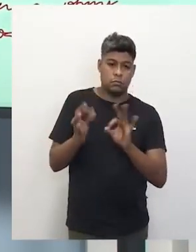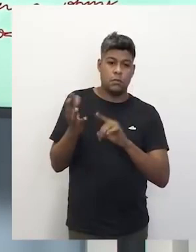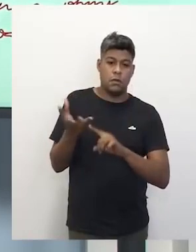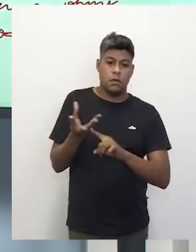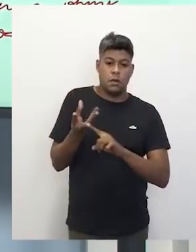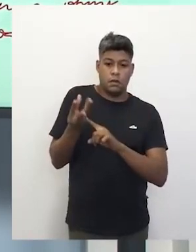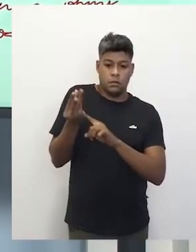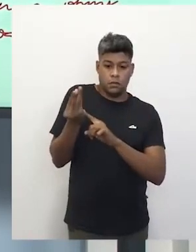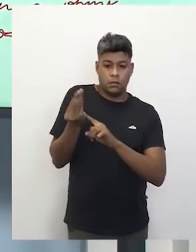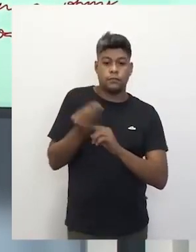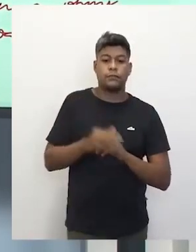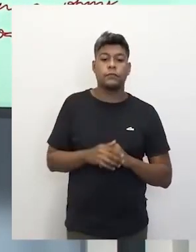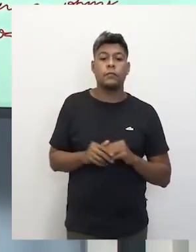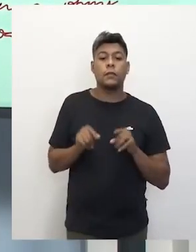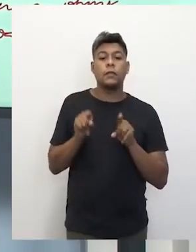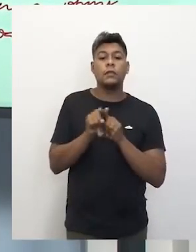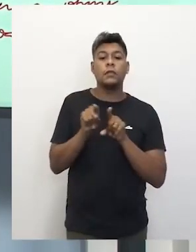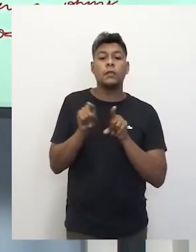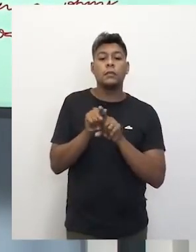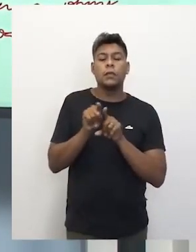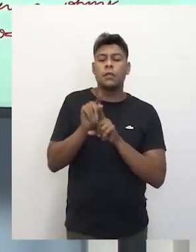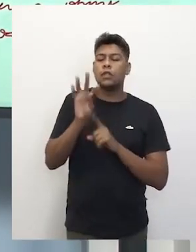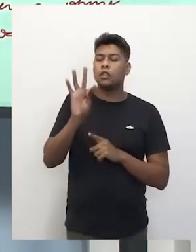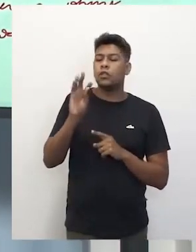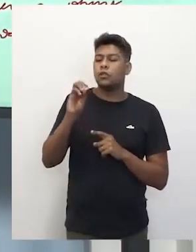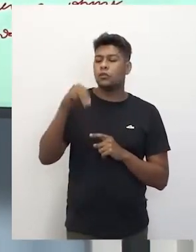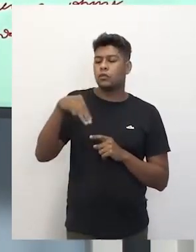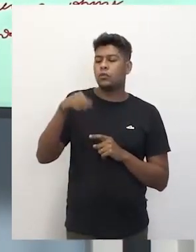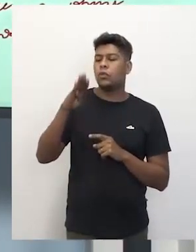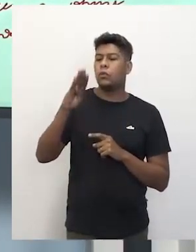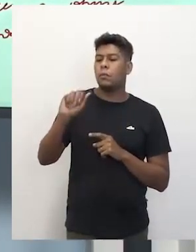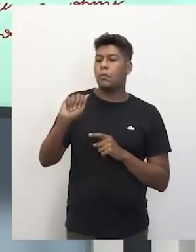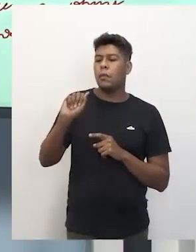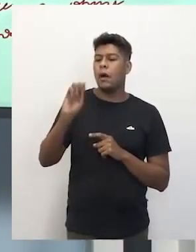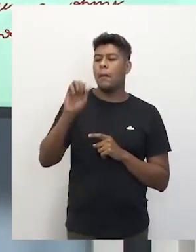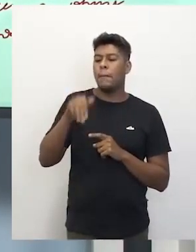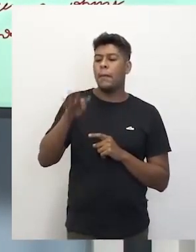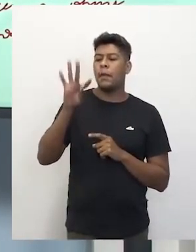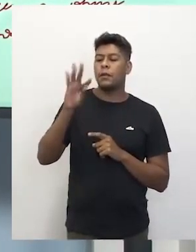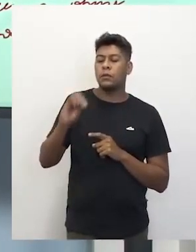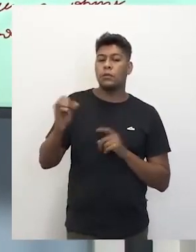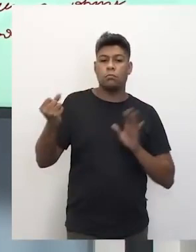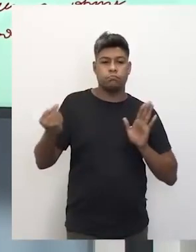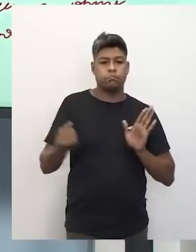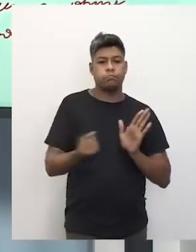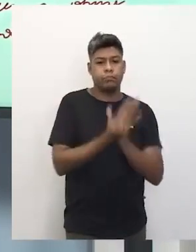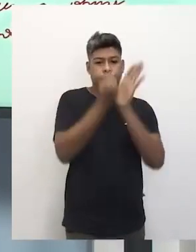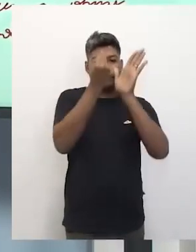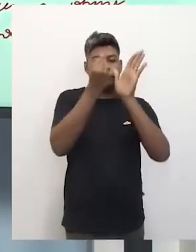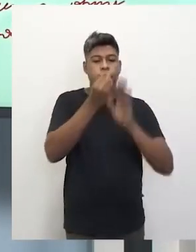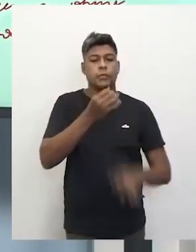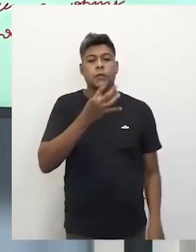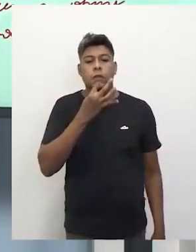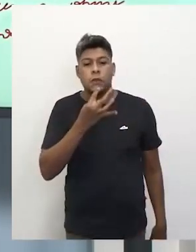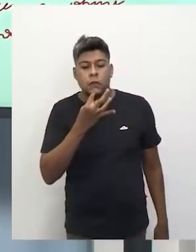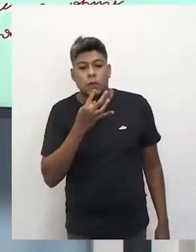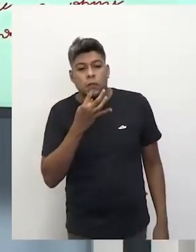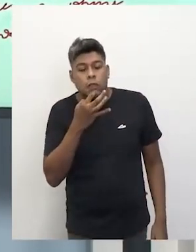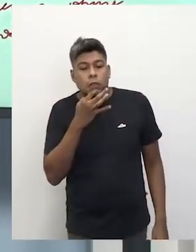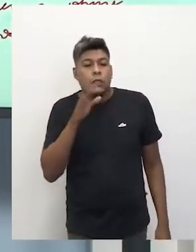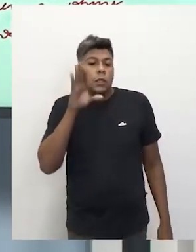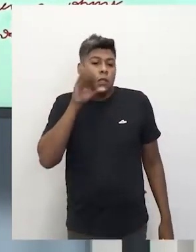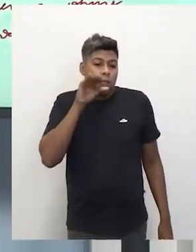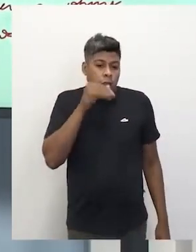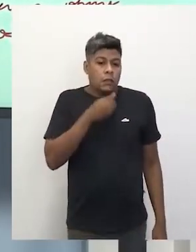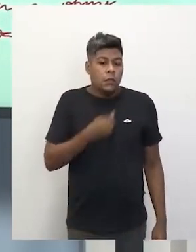tá? E a Elaine falou, por último, aí do tombamento, né, que é o maior reconhecimento que você pode dar para algum monumento público,